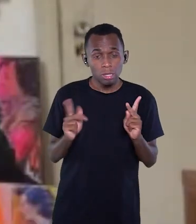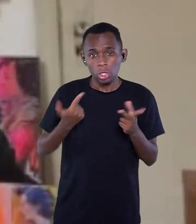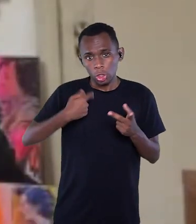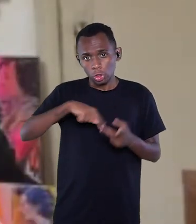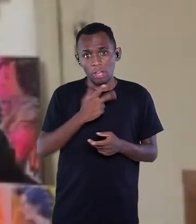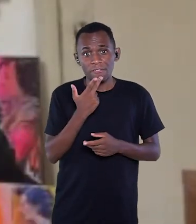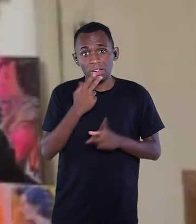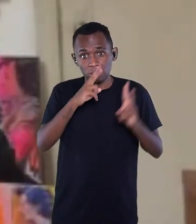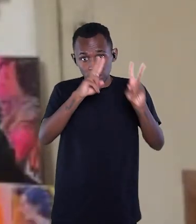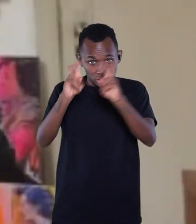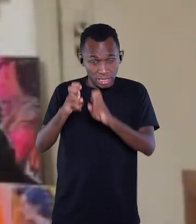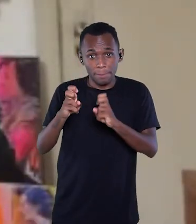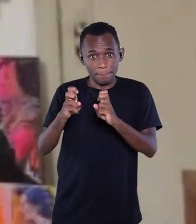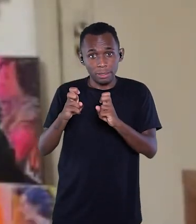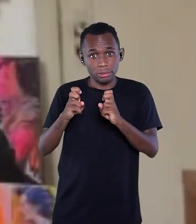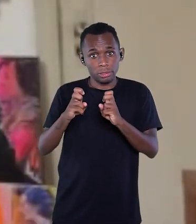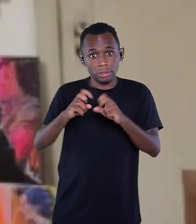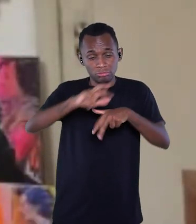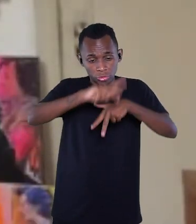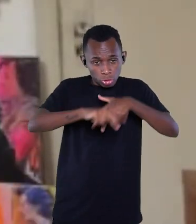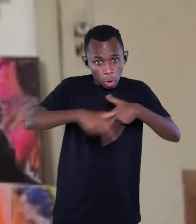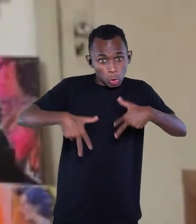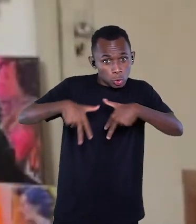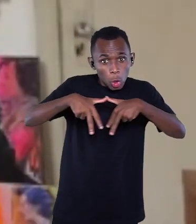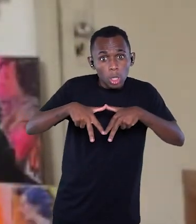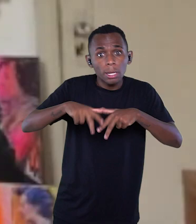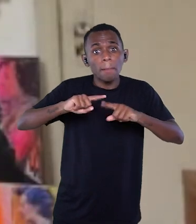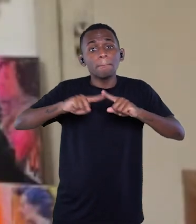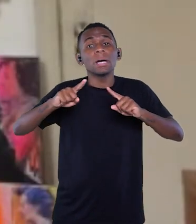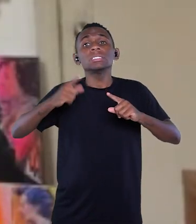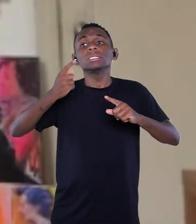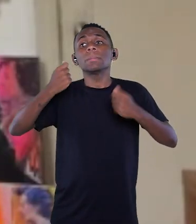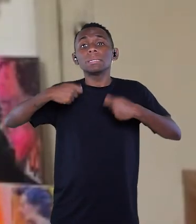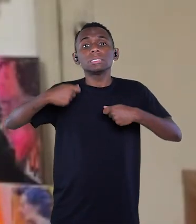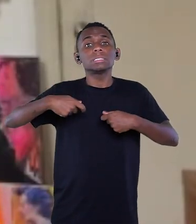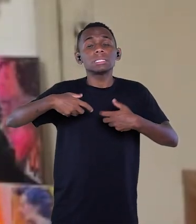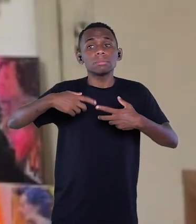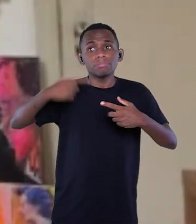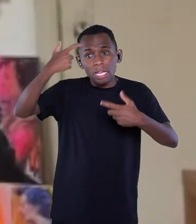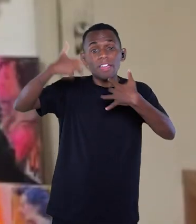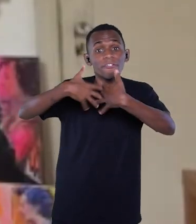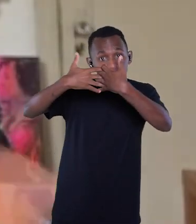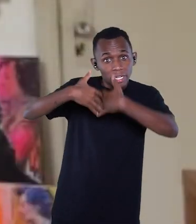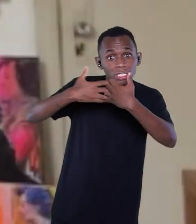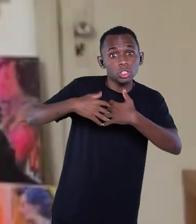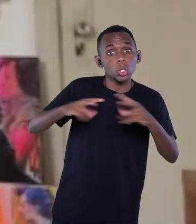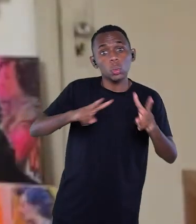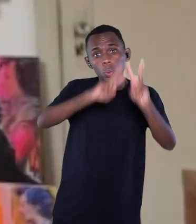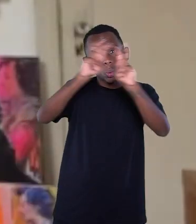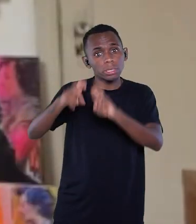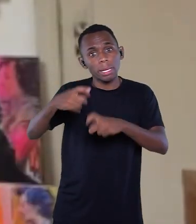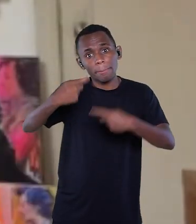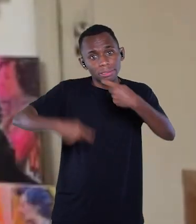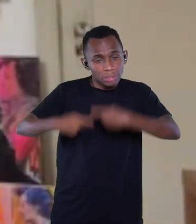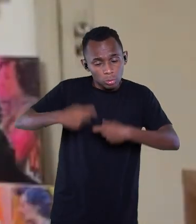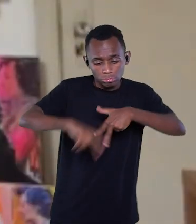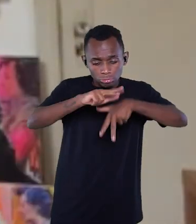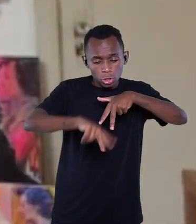tá falando, eu tô falando sobre sexualidade, no sentido de a gente repensar a sexualidade, assim, o lugar da